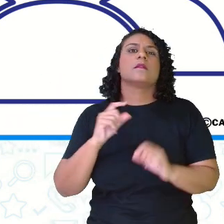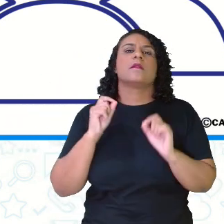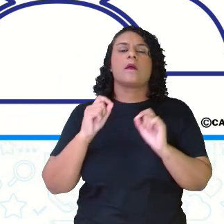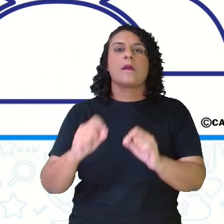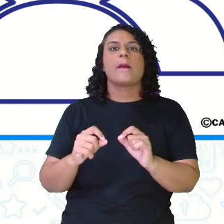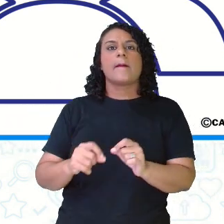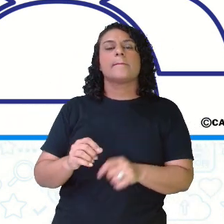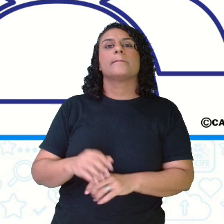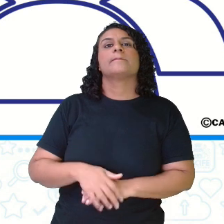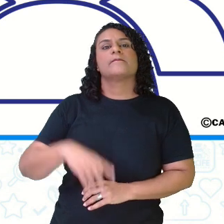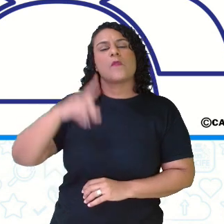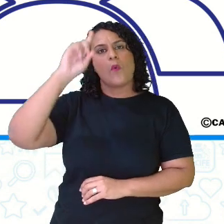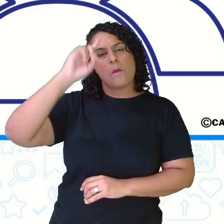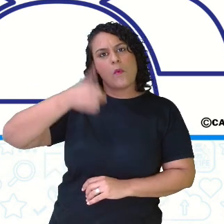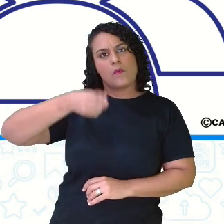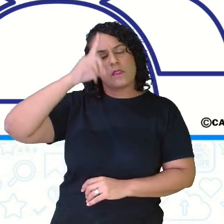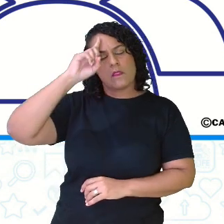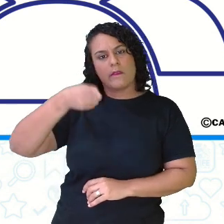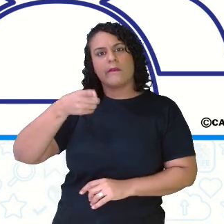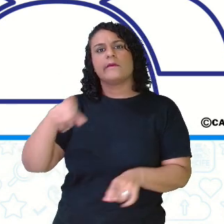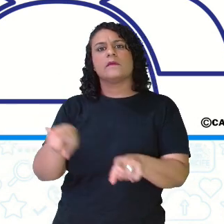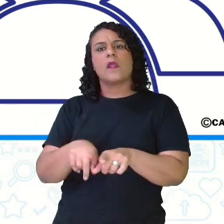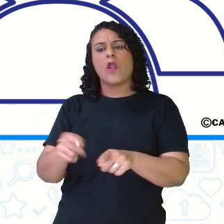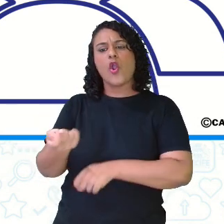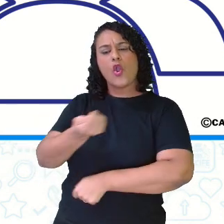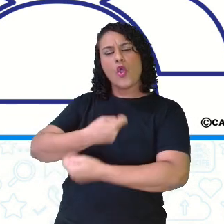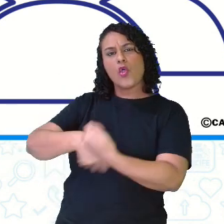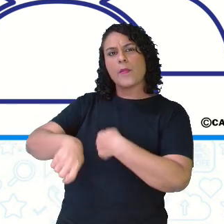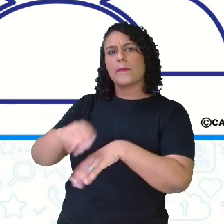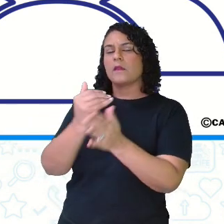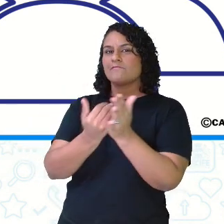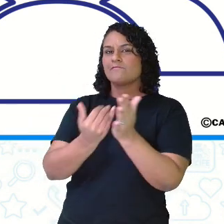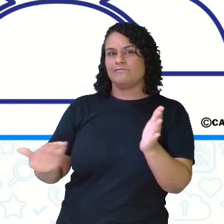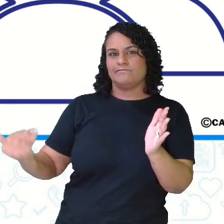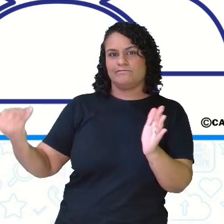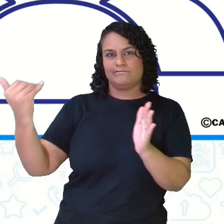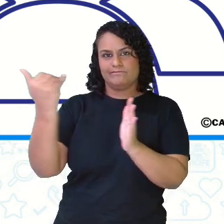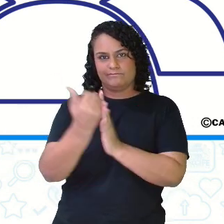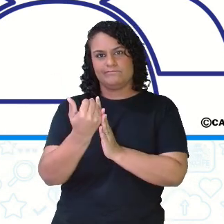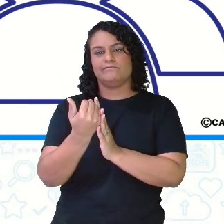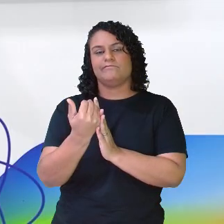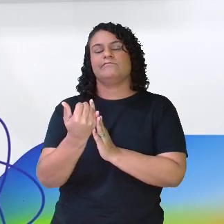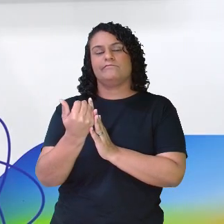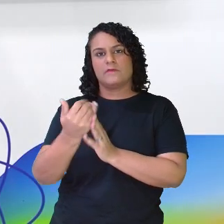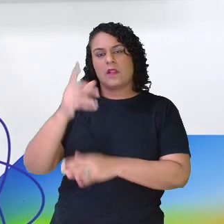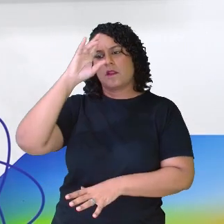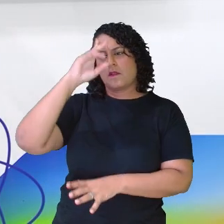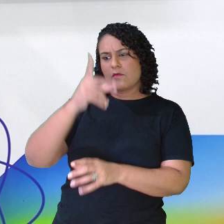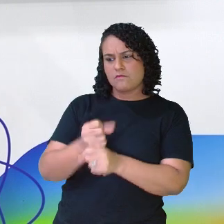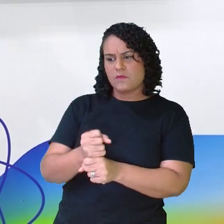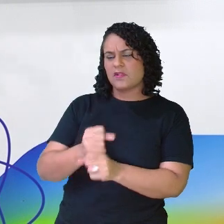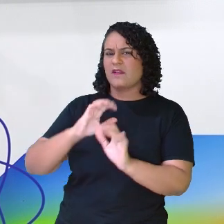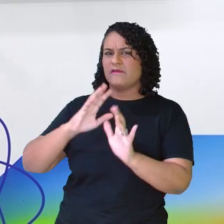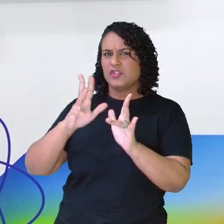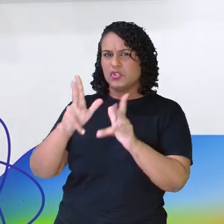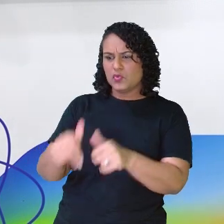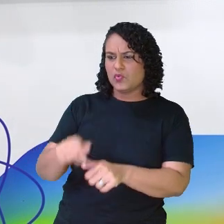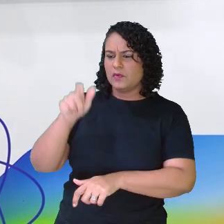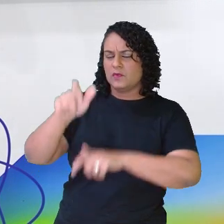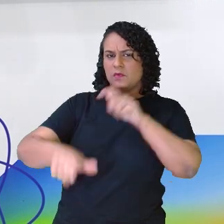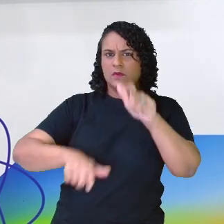o poder econômico daquela sociedade, o dono do engenho. O senhor do engenho era que comandava tudo, mandava nas